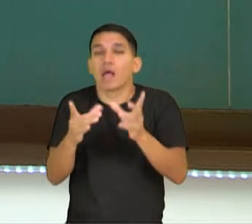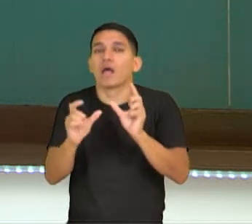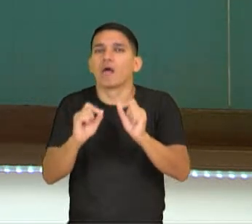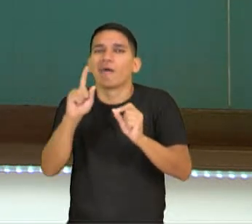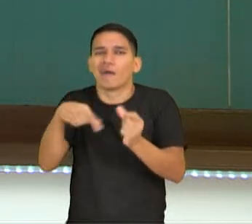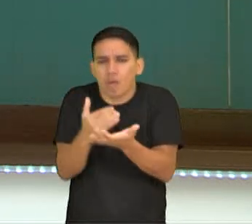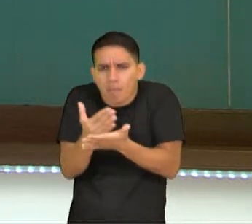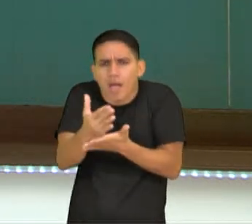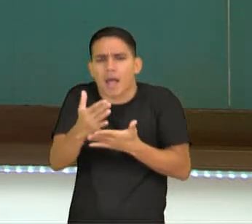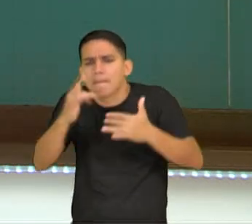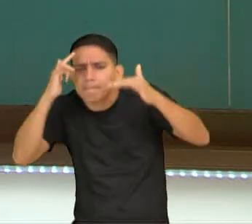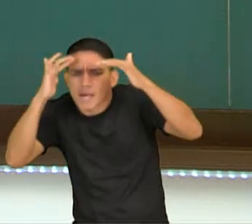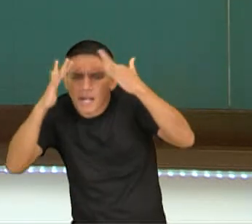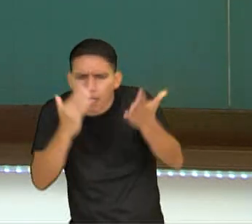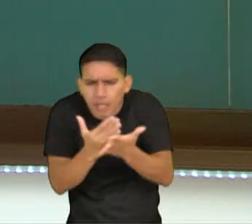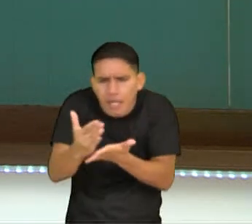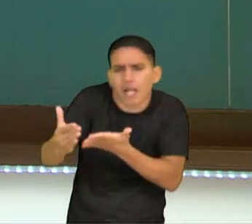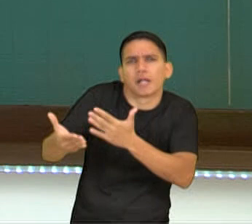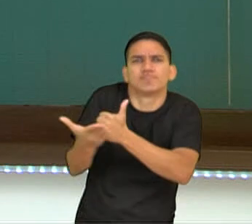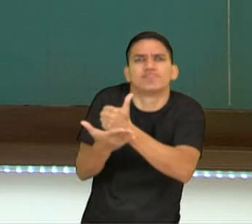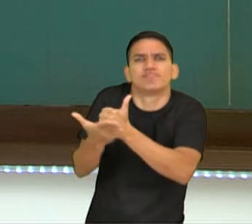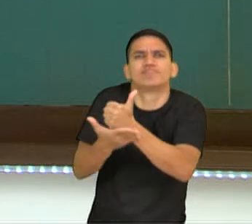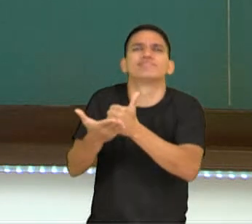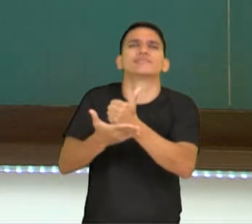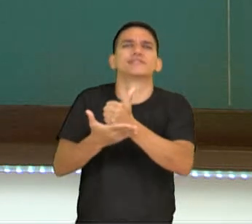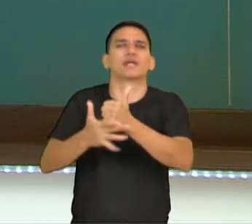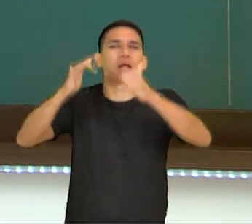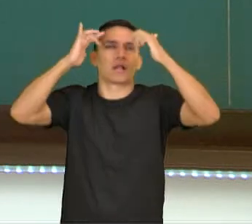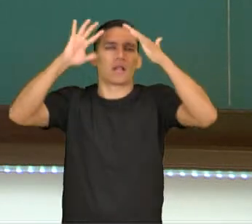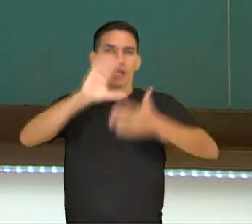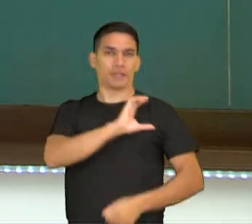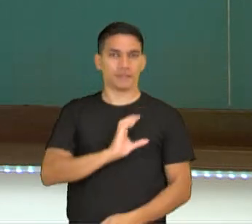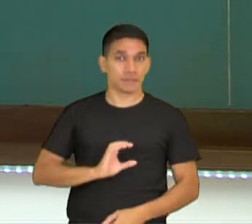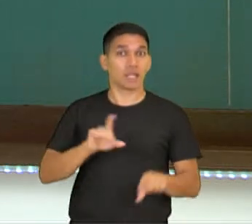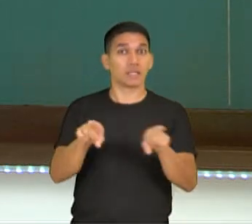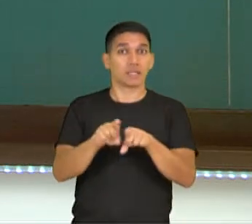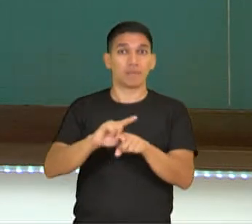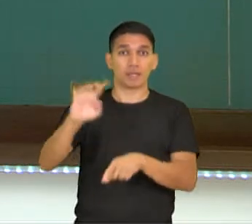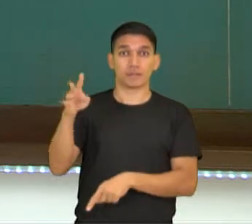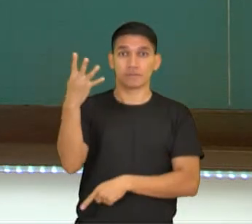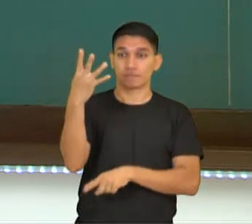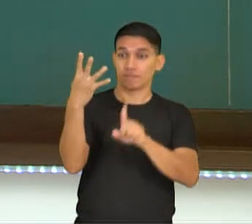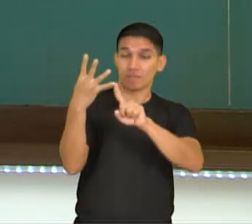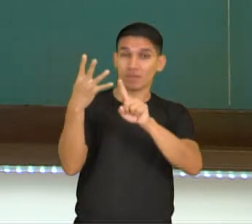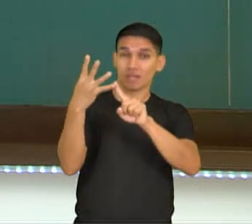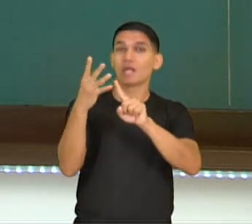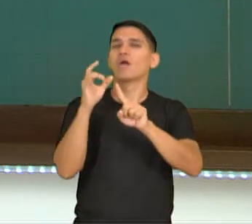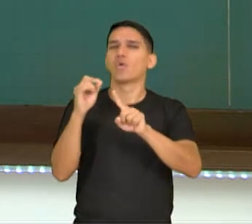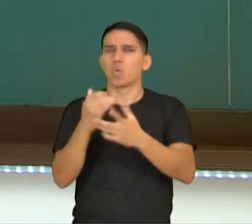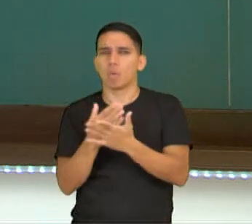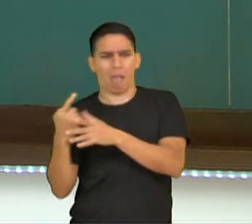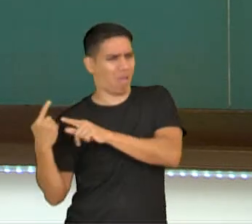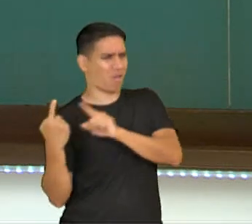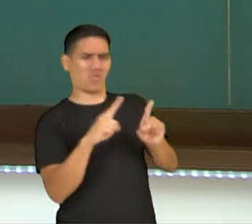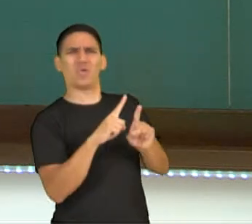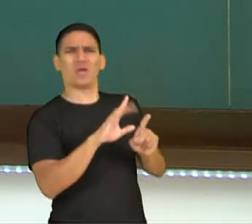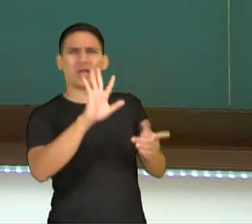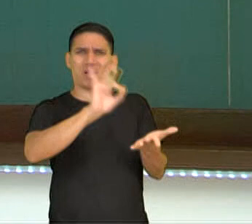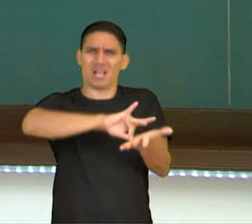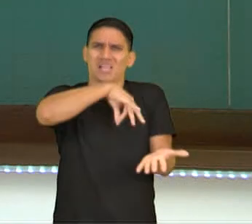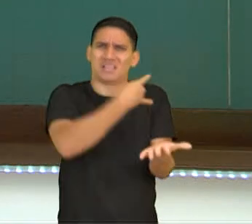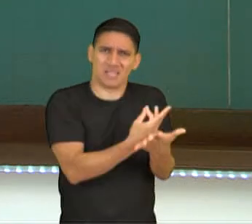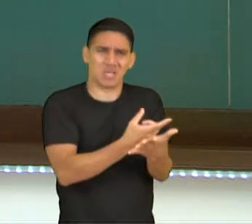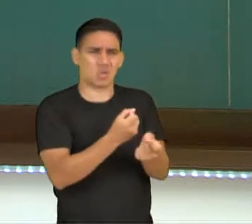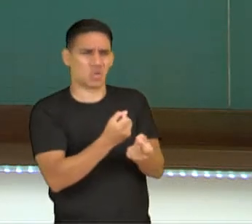as bases do pensamento cristão, quanto depois na escolástica, quando o combate às heresias, o combate às inverdades